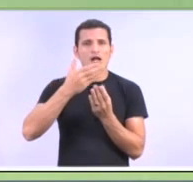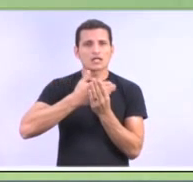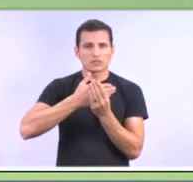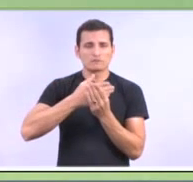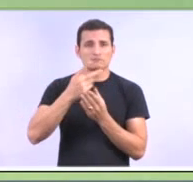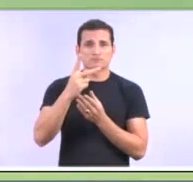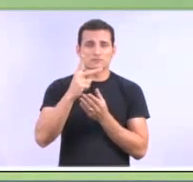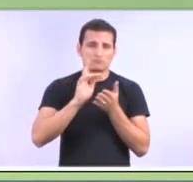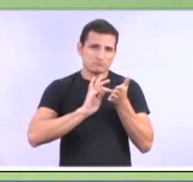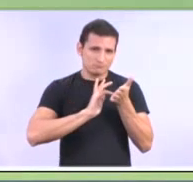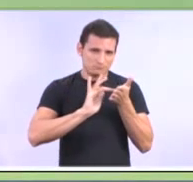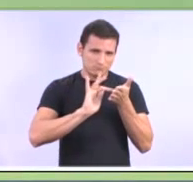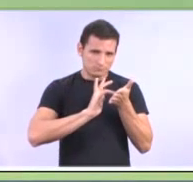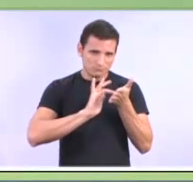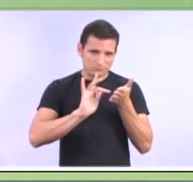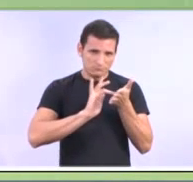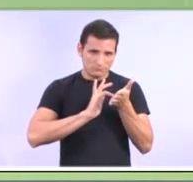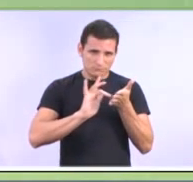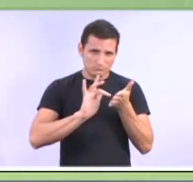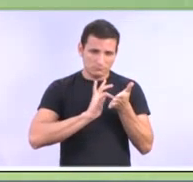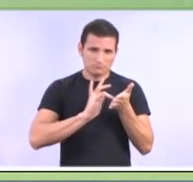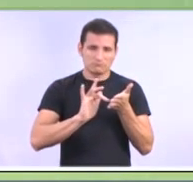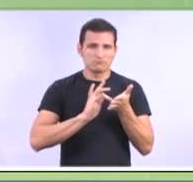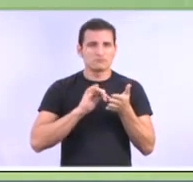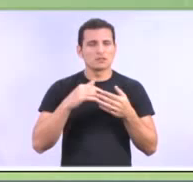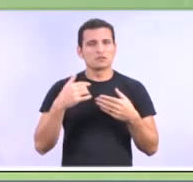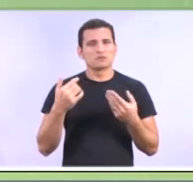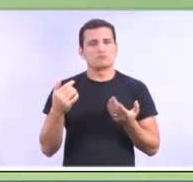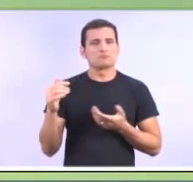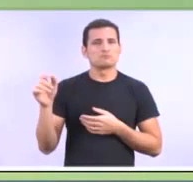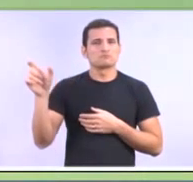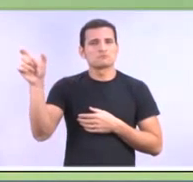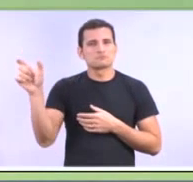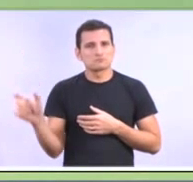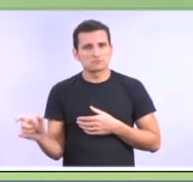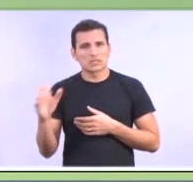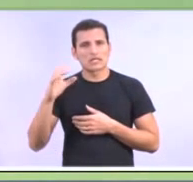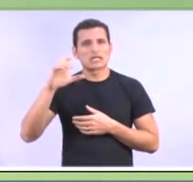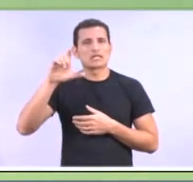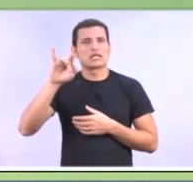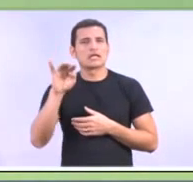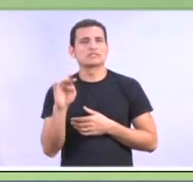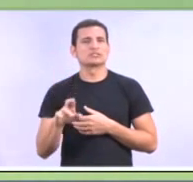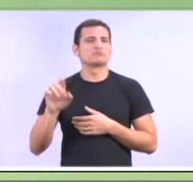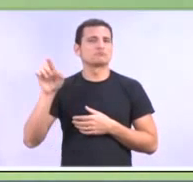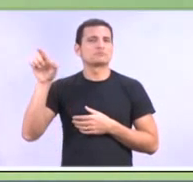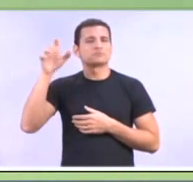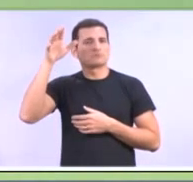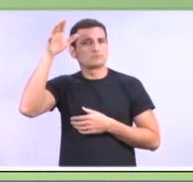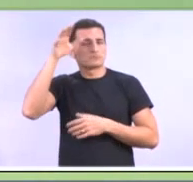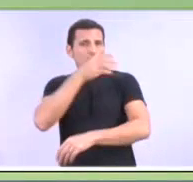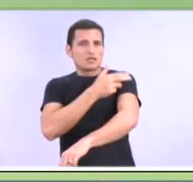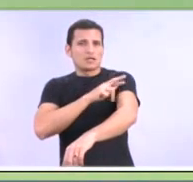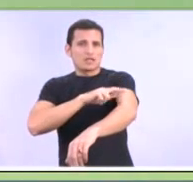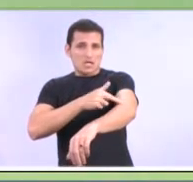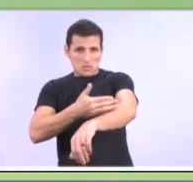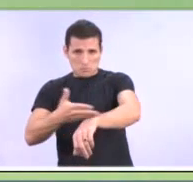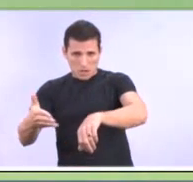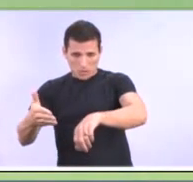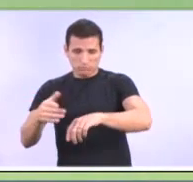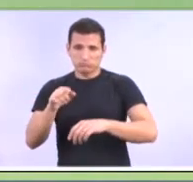smartphone para um cliente em Rio Branco. Você estabelece uma conexão com seu